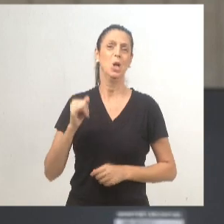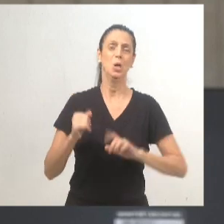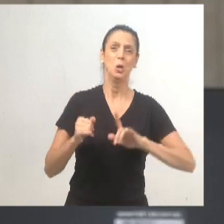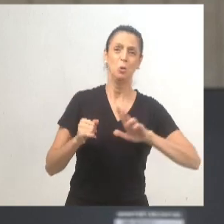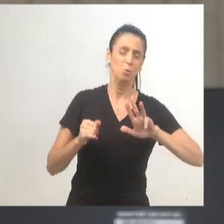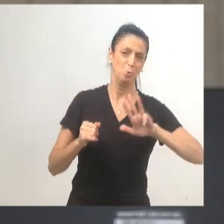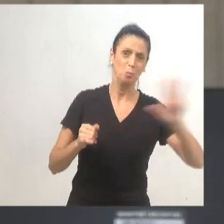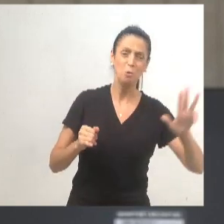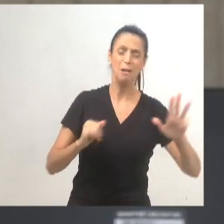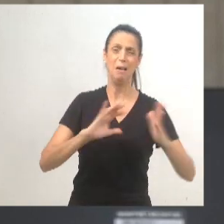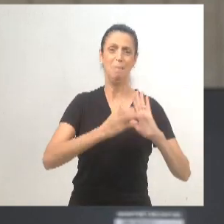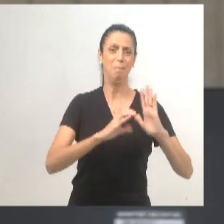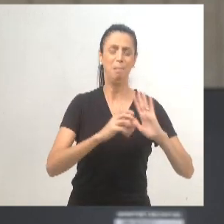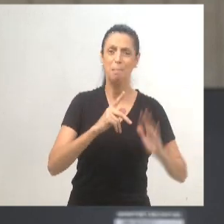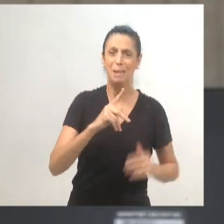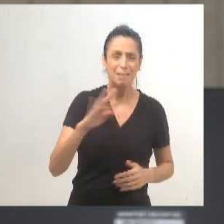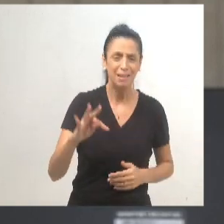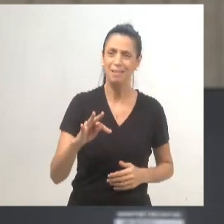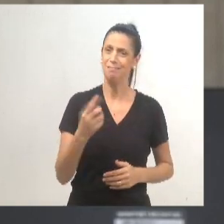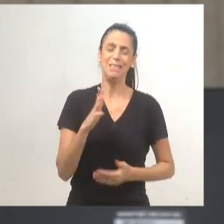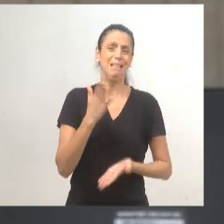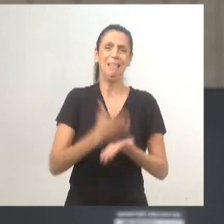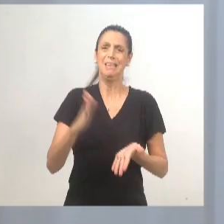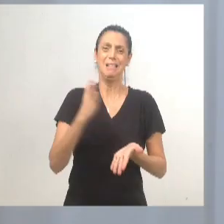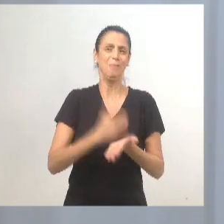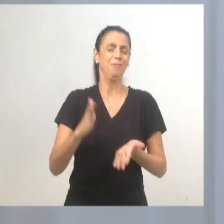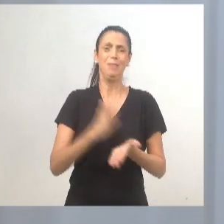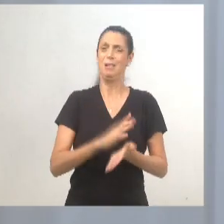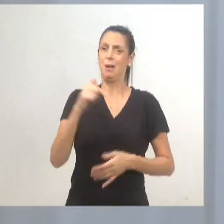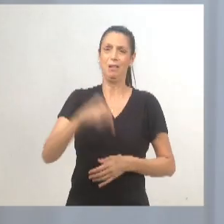gestão, e com o apoio do atual.